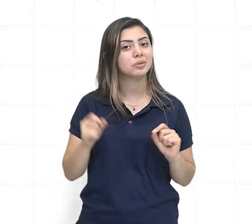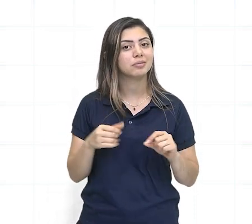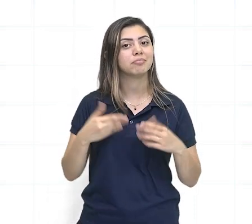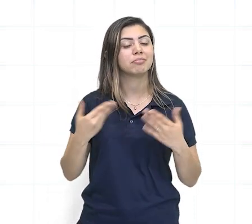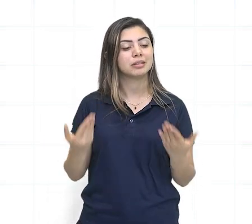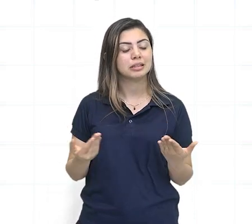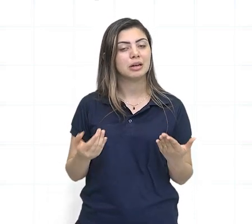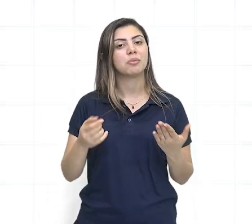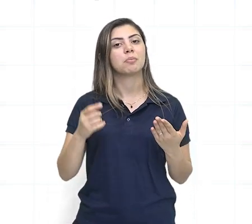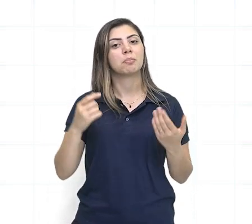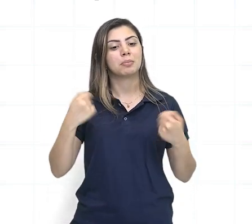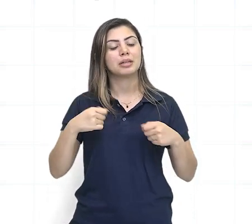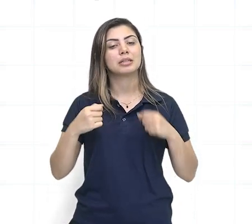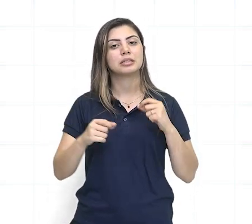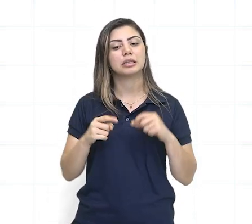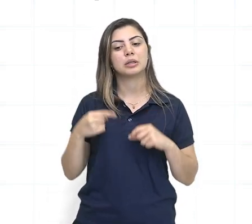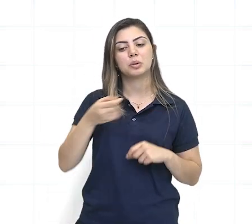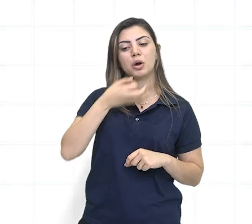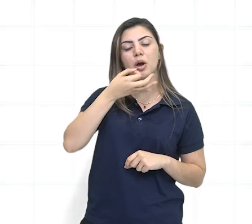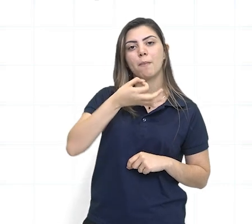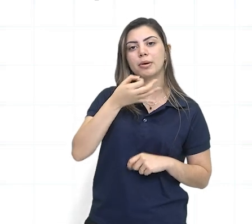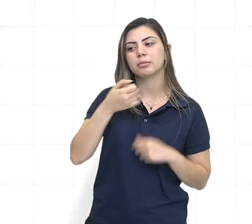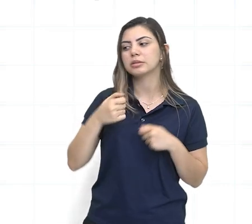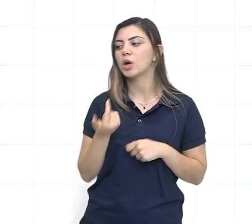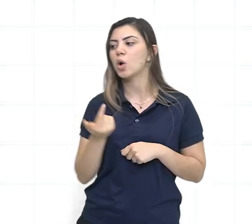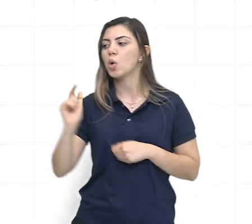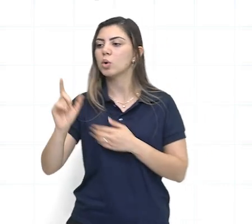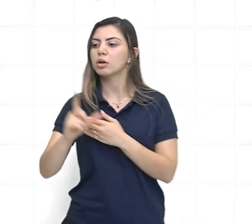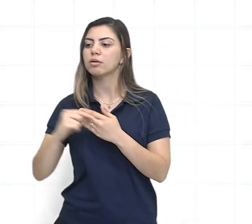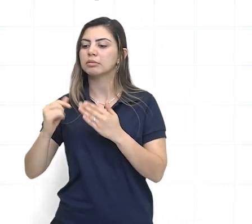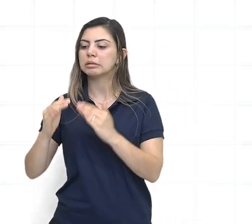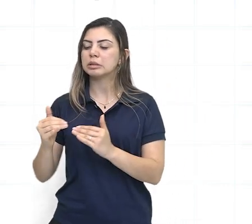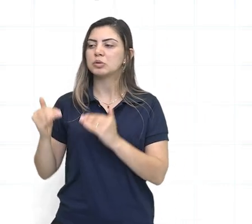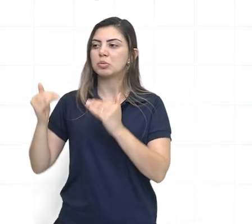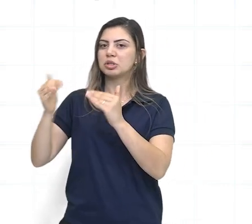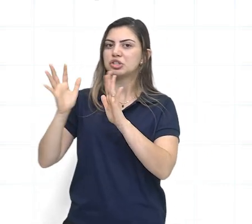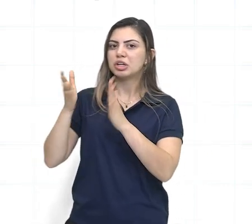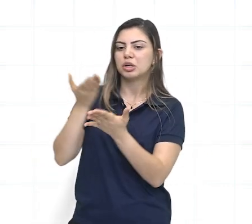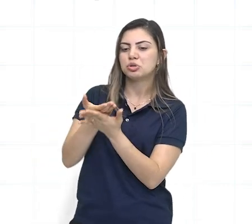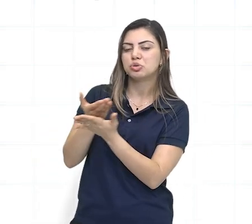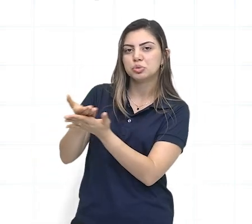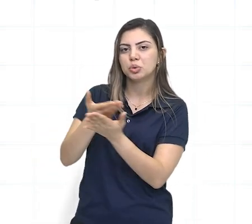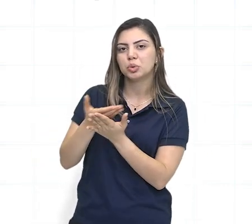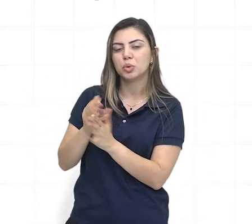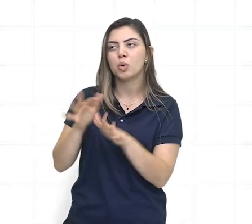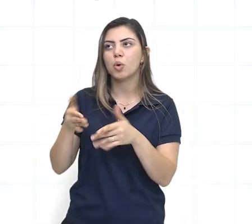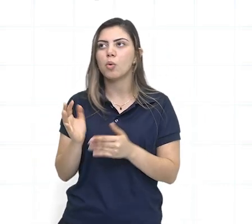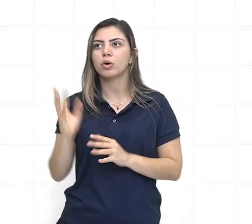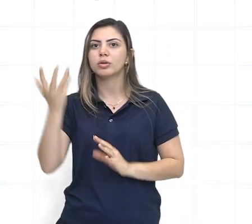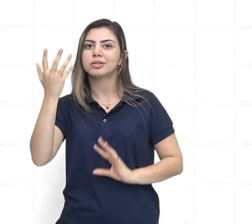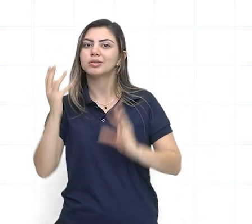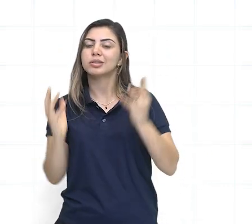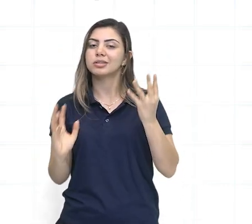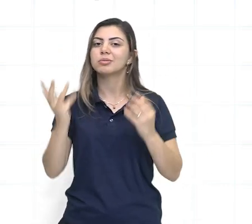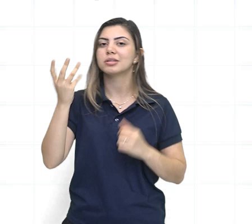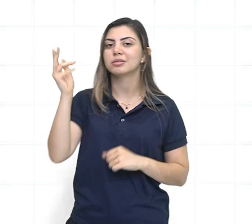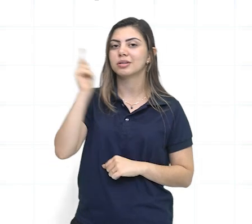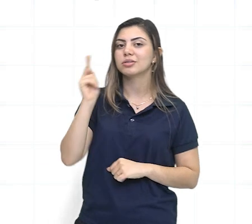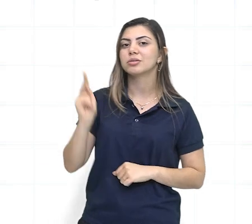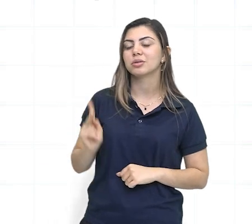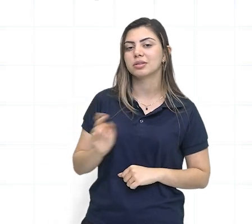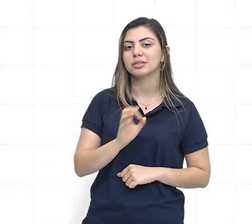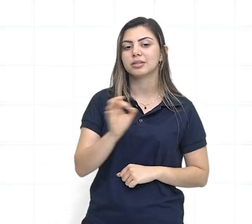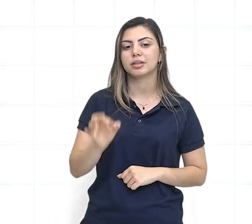né, um reforço de autoridades, né, ou de alguns fatos históricos, assim